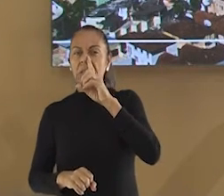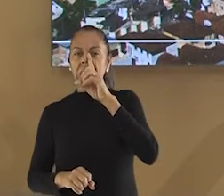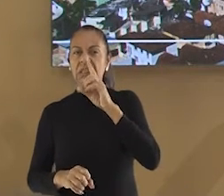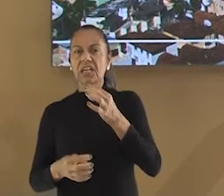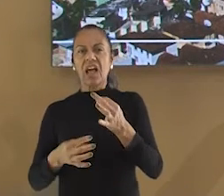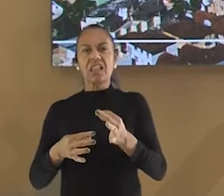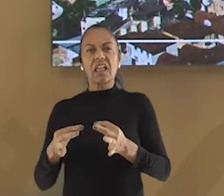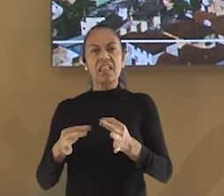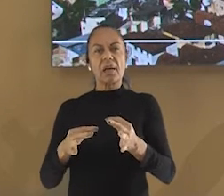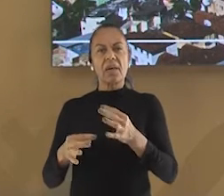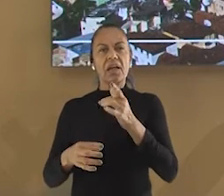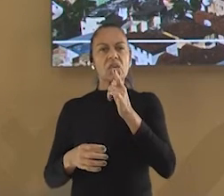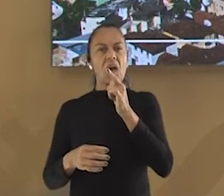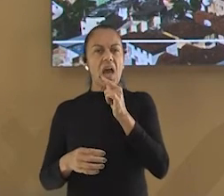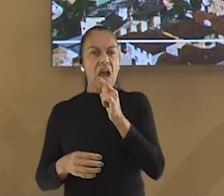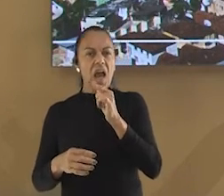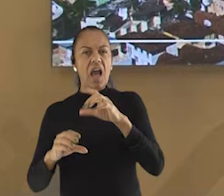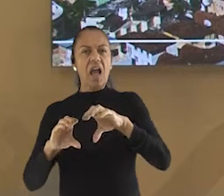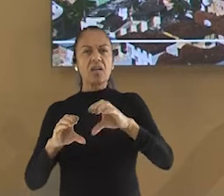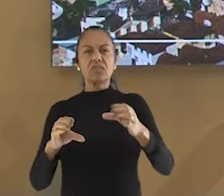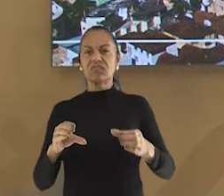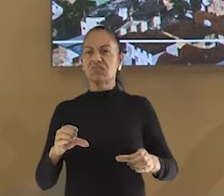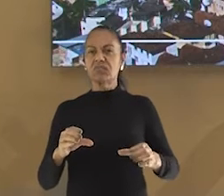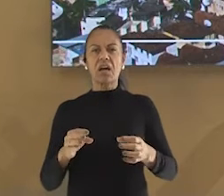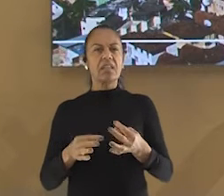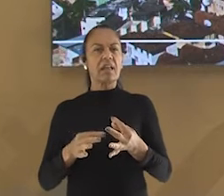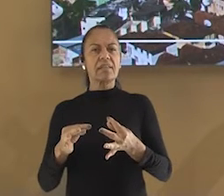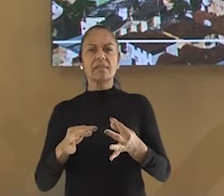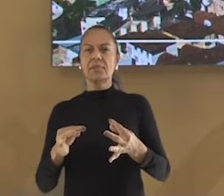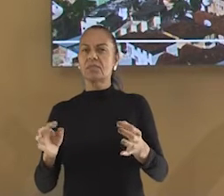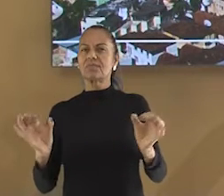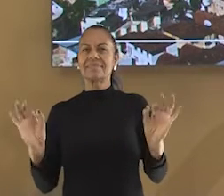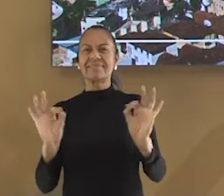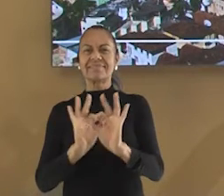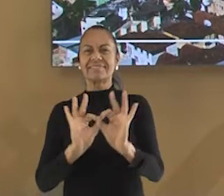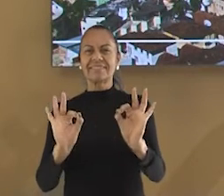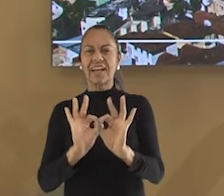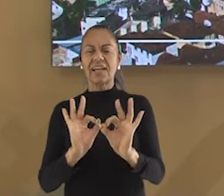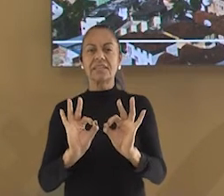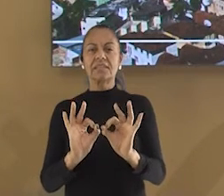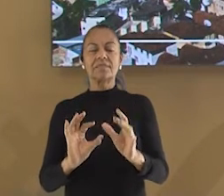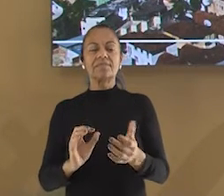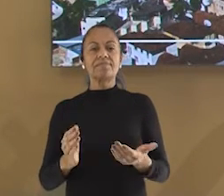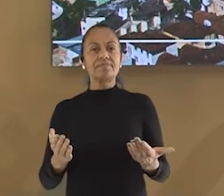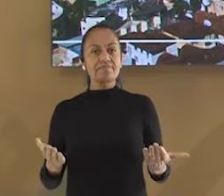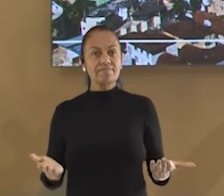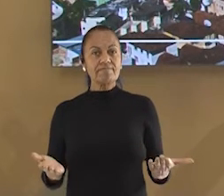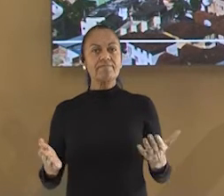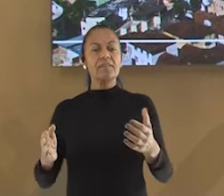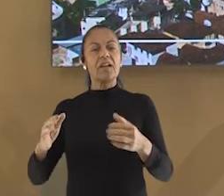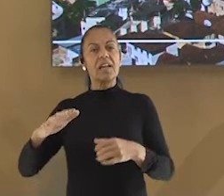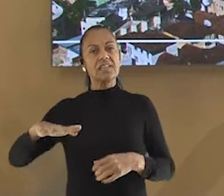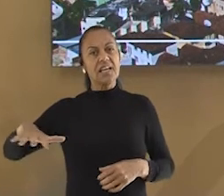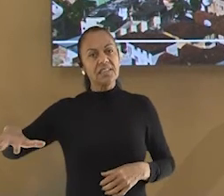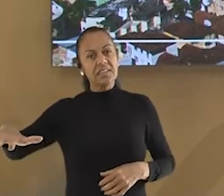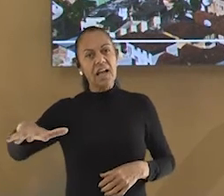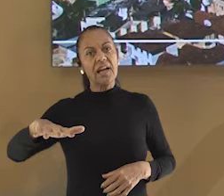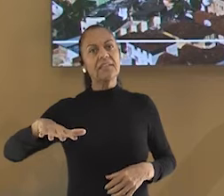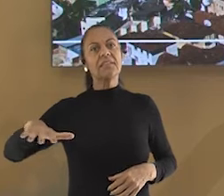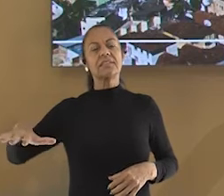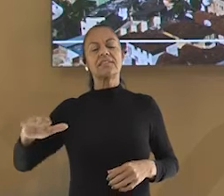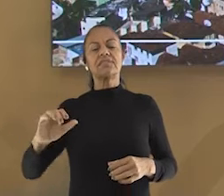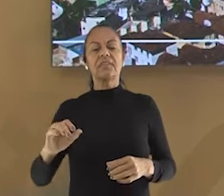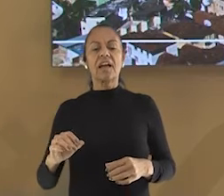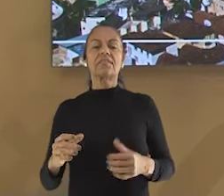de riscos, sem saneamento básico ou condições para atender o número de pessoas que passam a habitar ali.